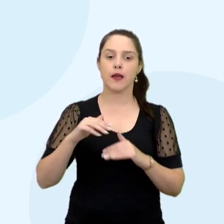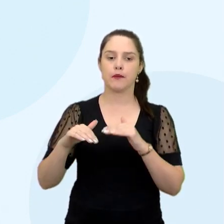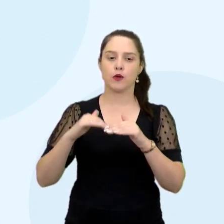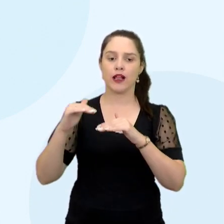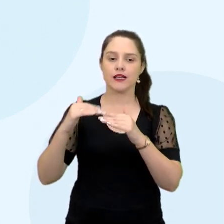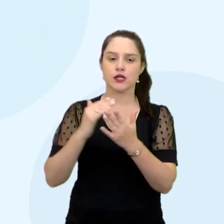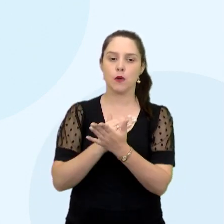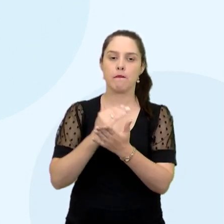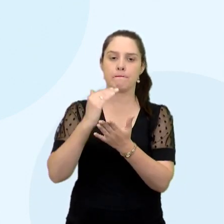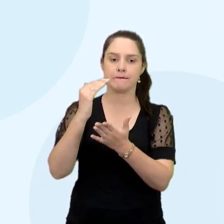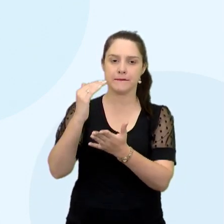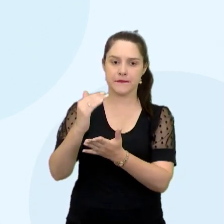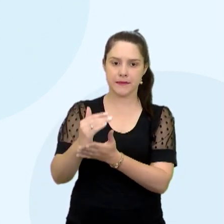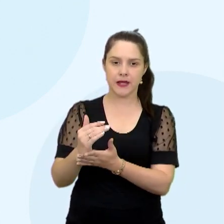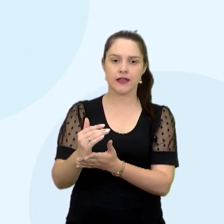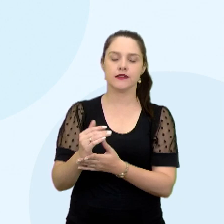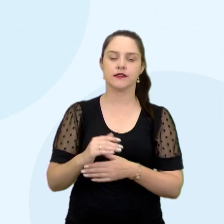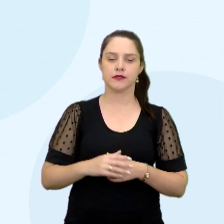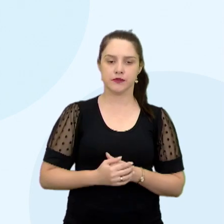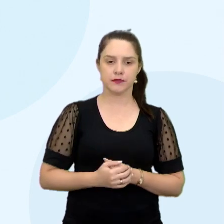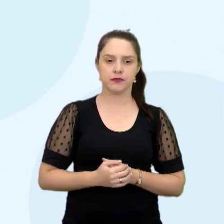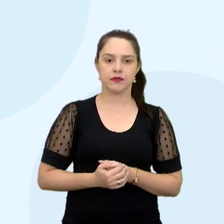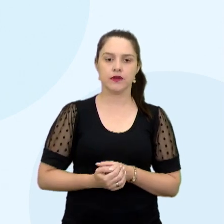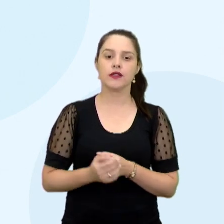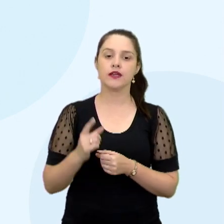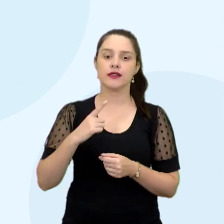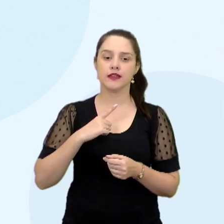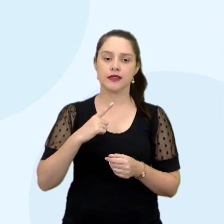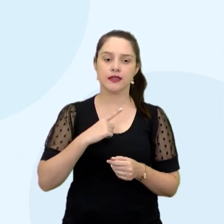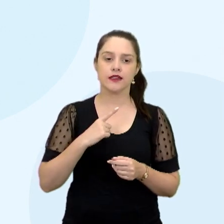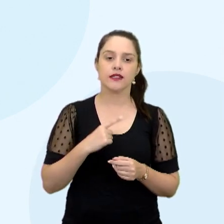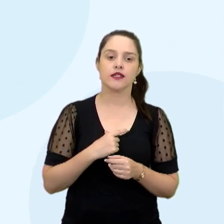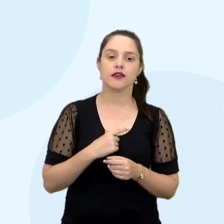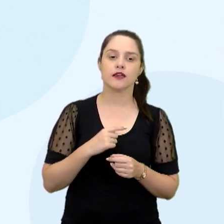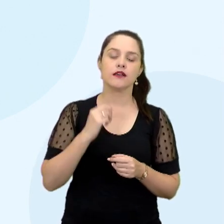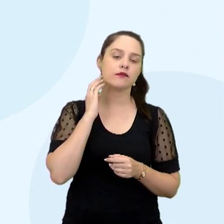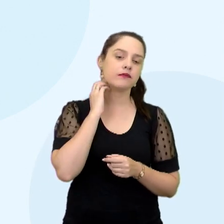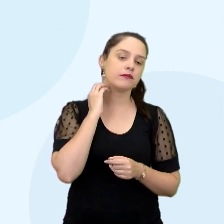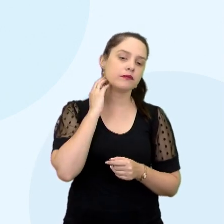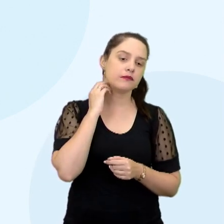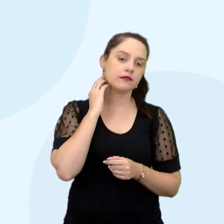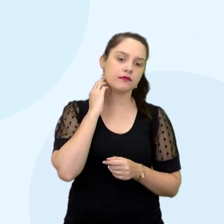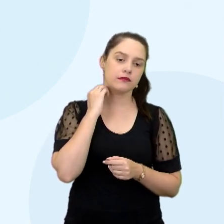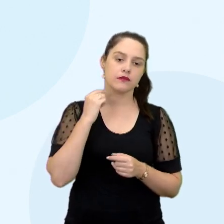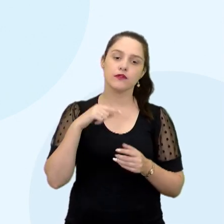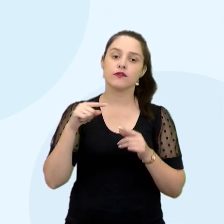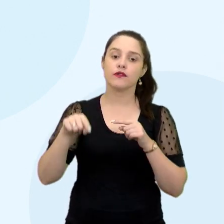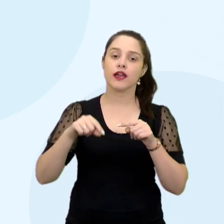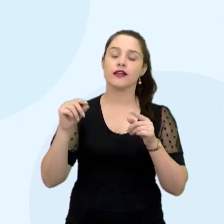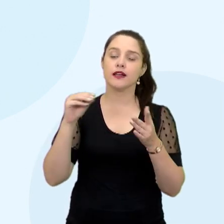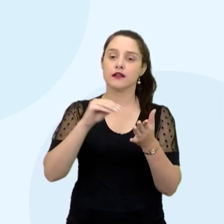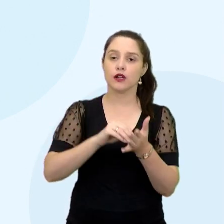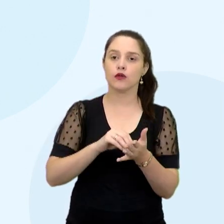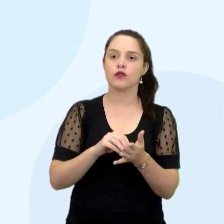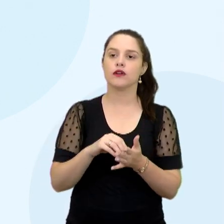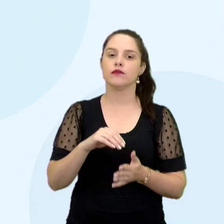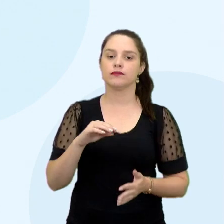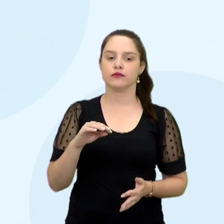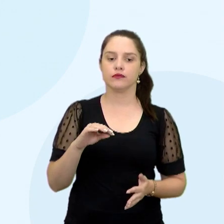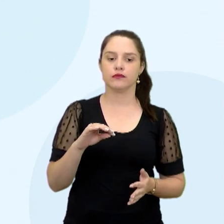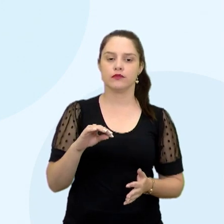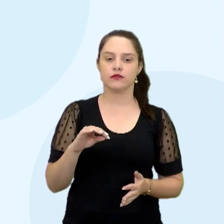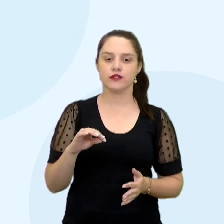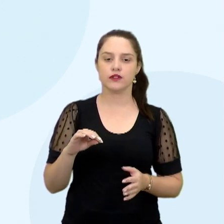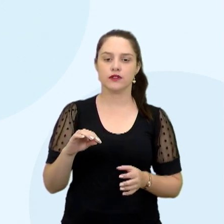né, um laranja escuro, né? Aí vem o arqueano aí mais clarinho, né, e vai clareando no proterozoico. E aí nós